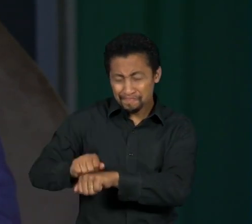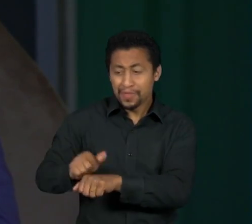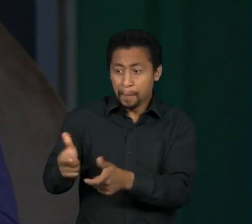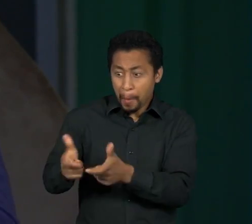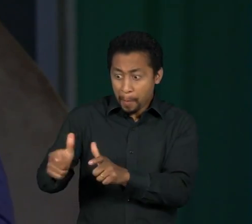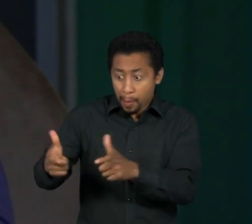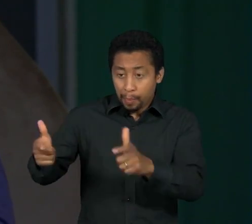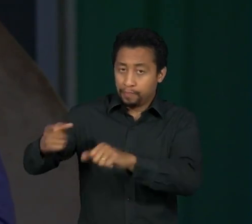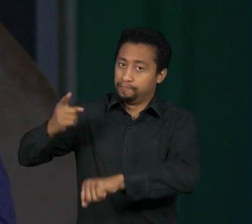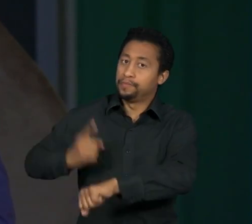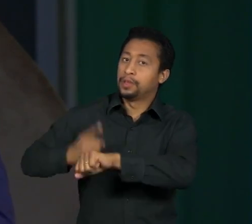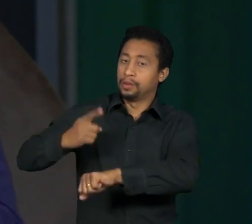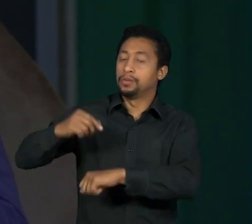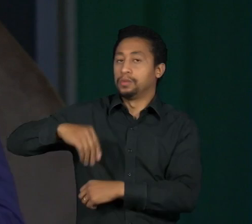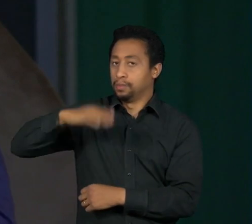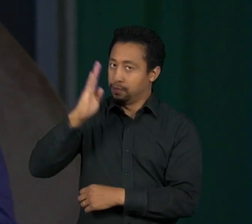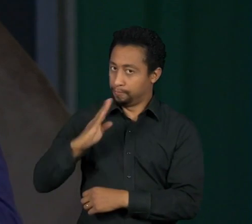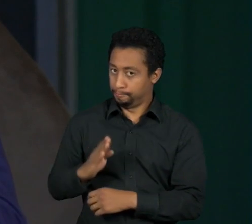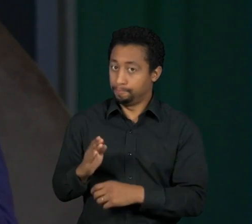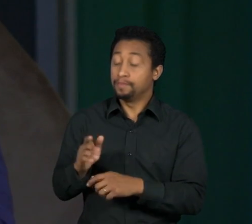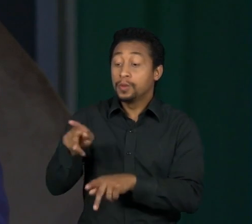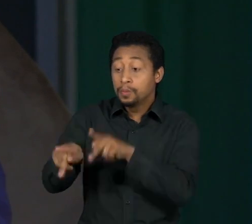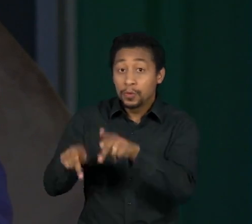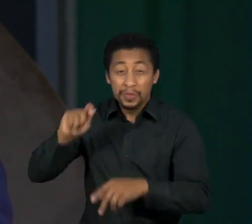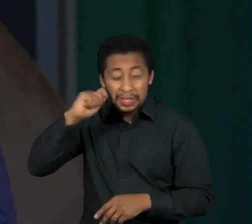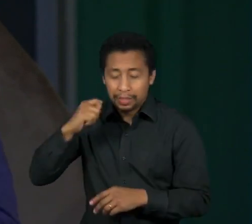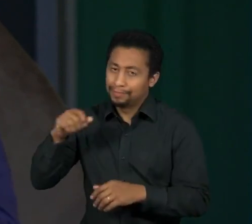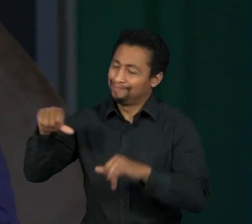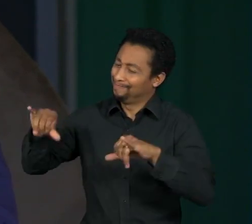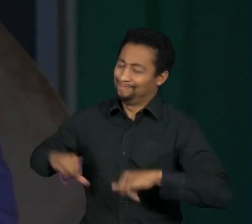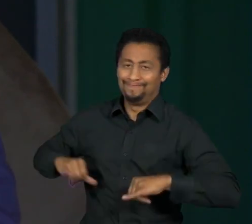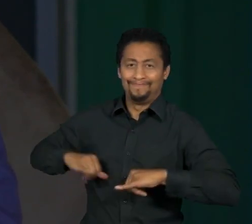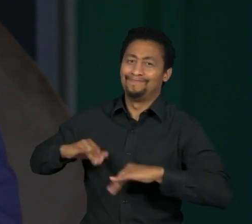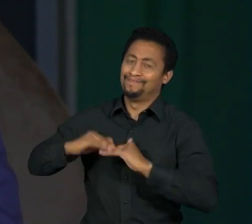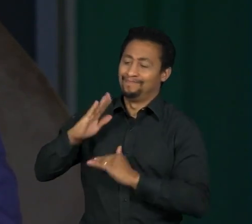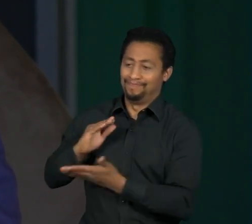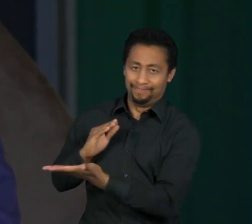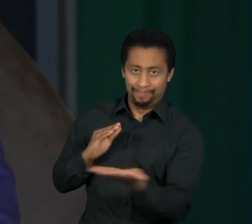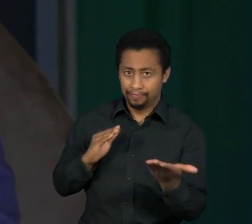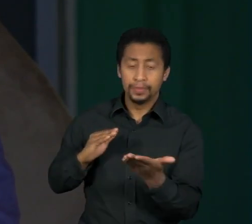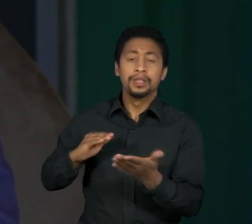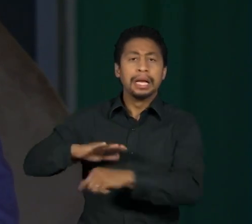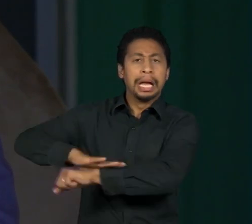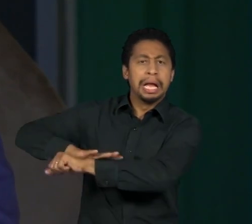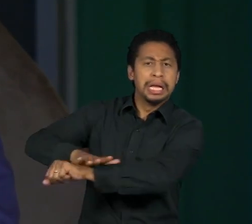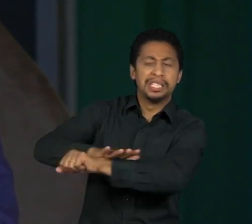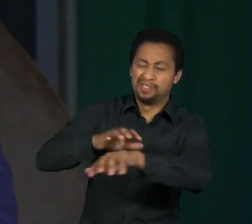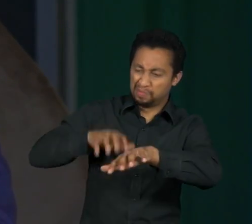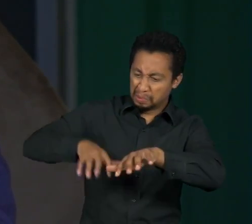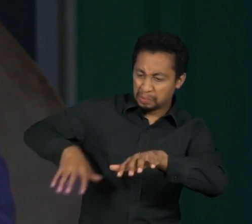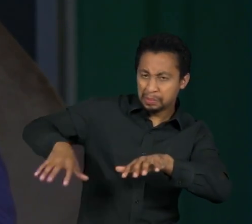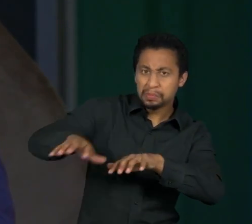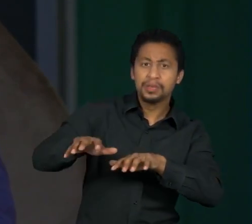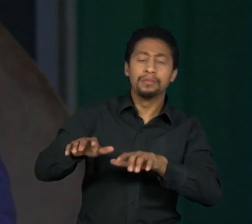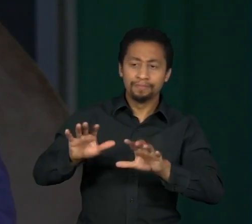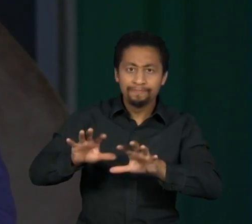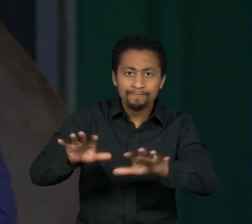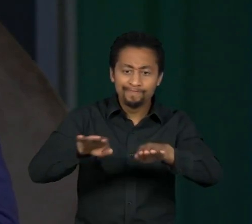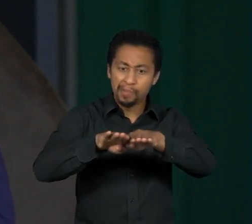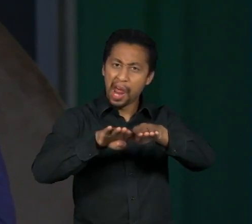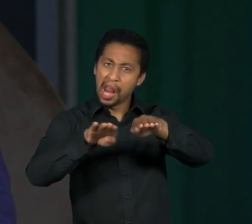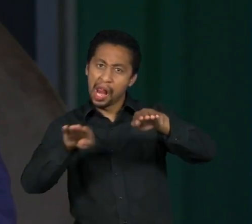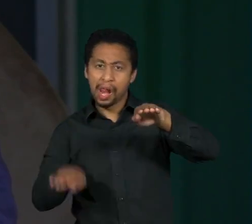país. E a população negra é a mais atingida. Como o racismo estrutural colabora para o crescimento da